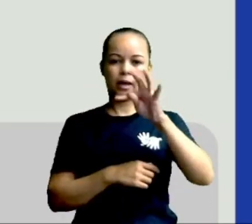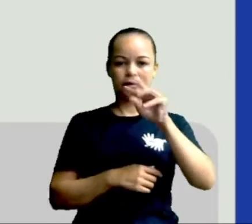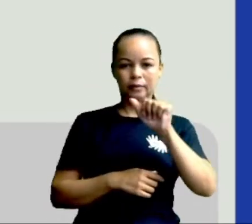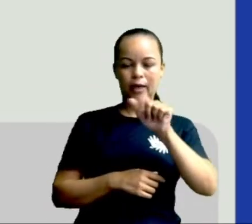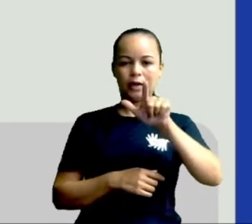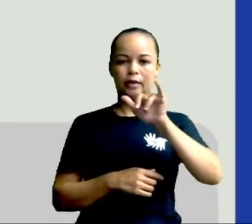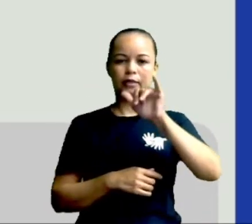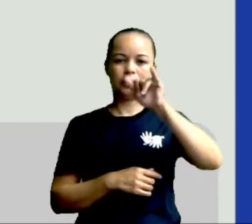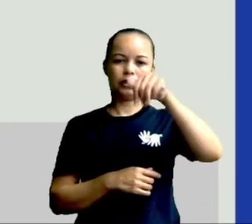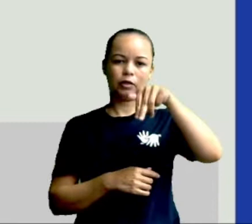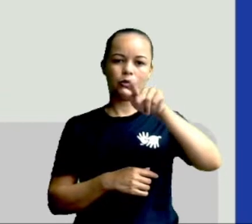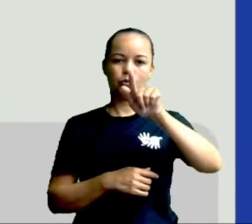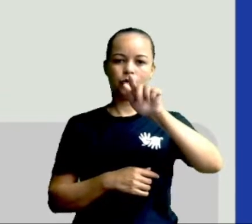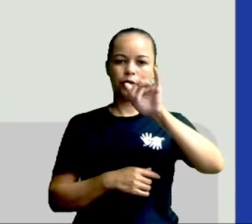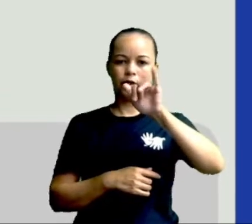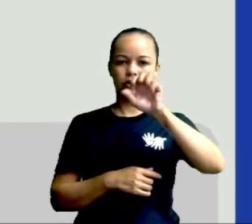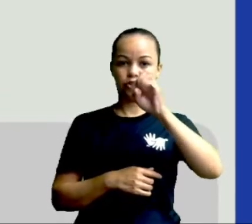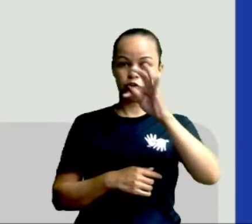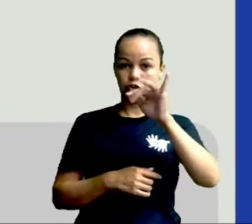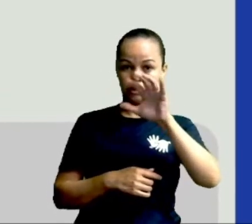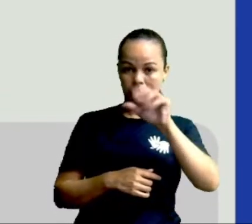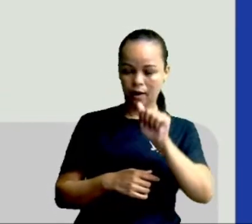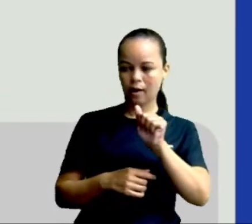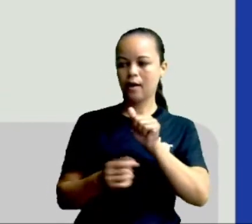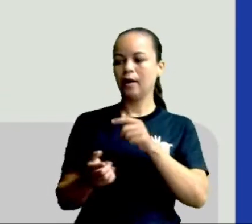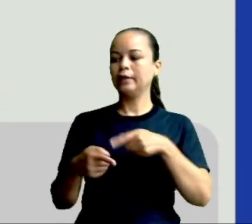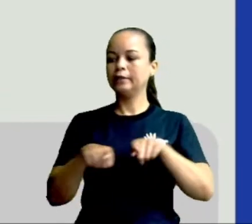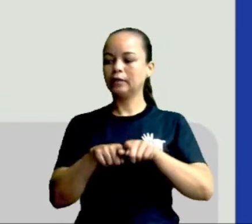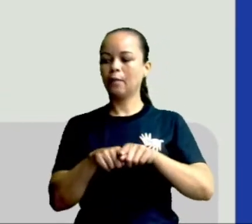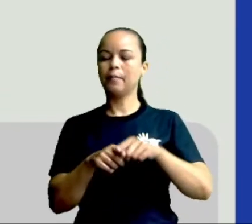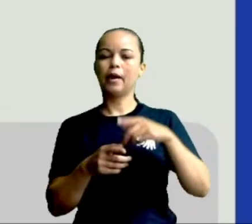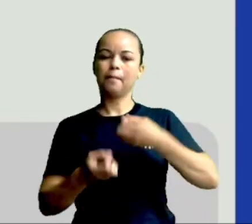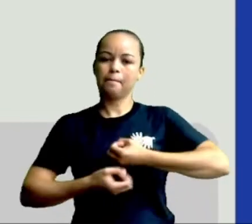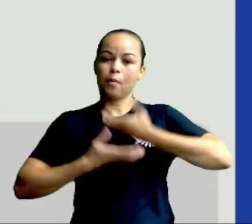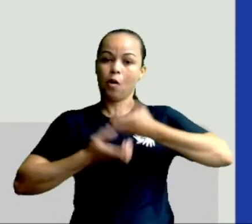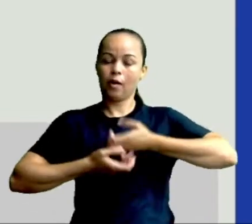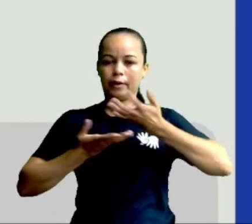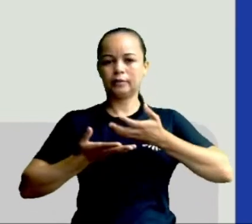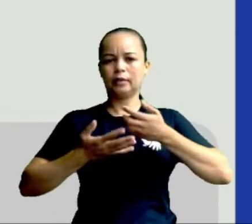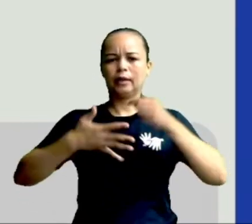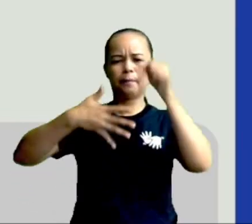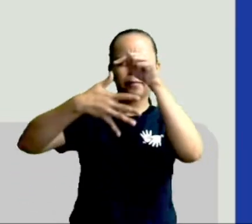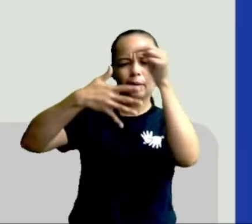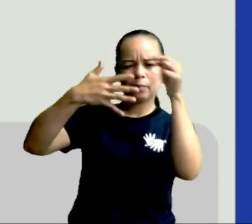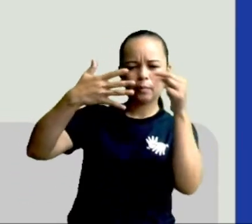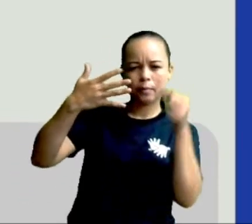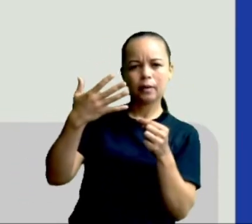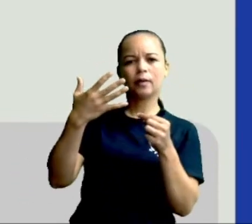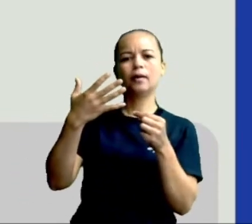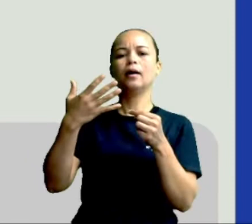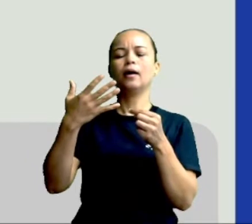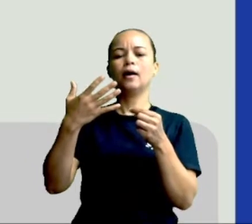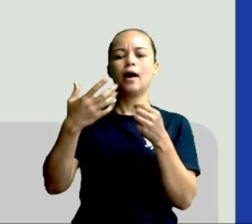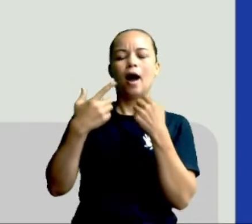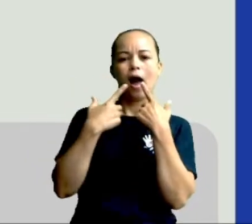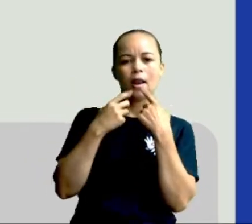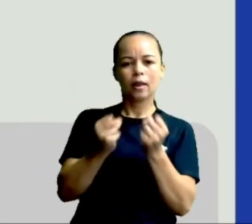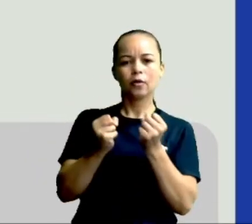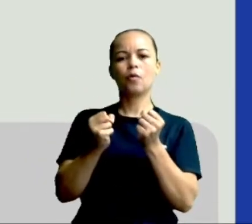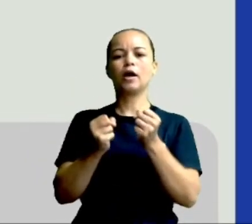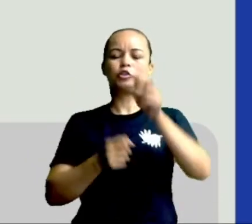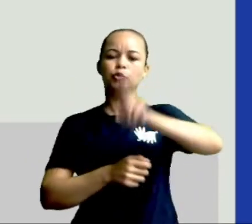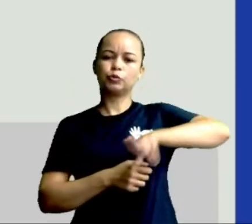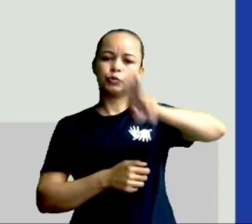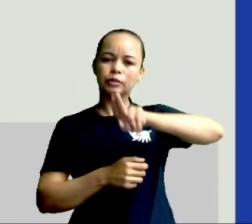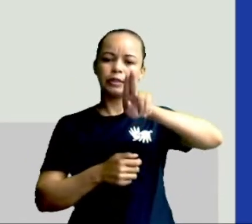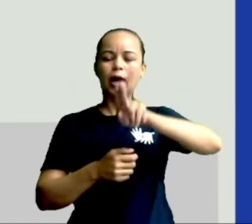função poética. Em cada um desses tipos de linguagem, a linguagem vai ser